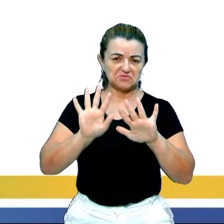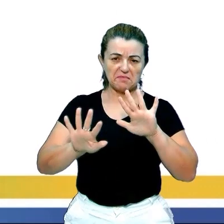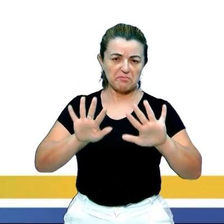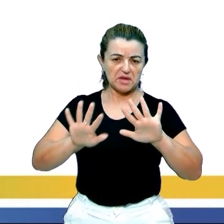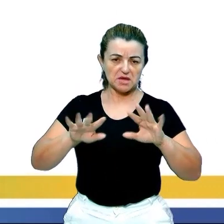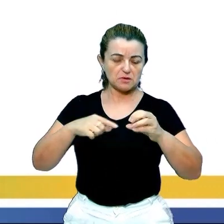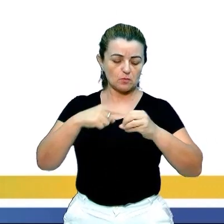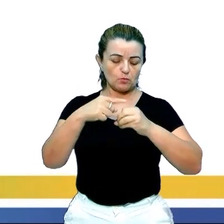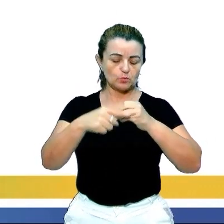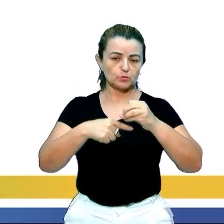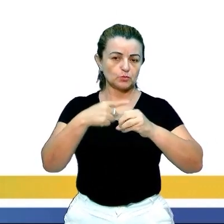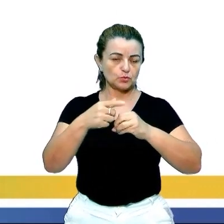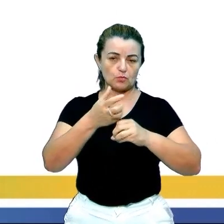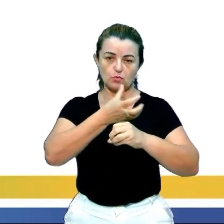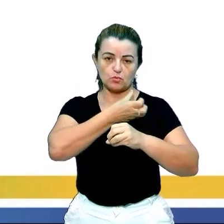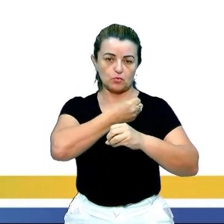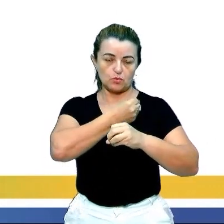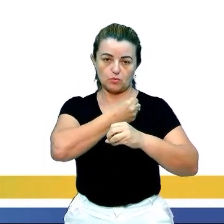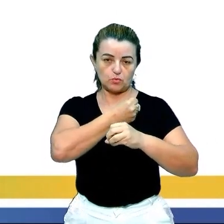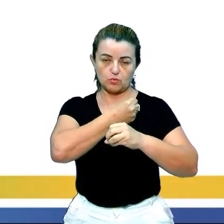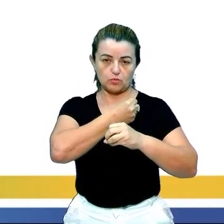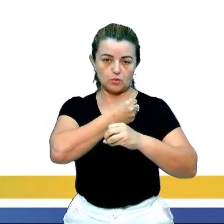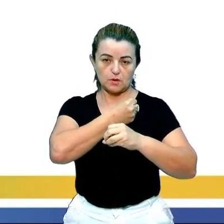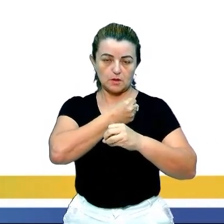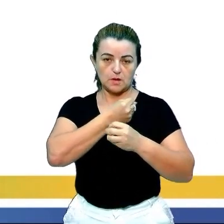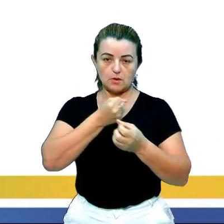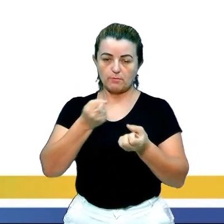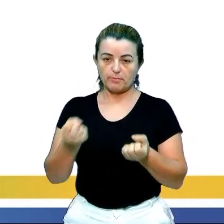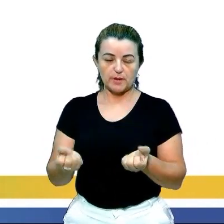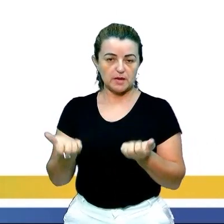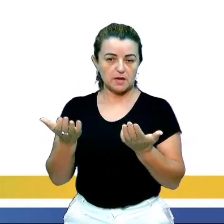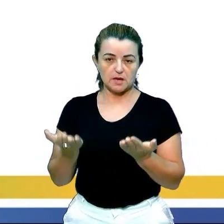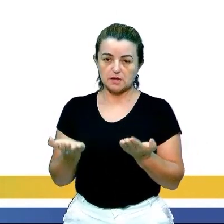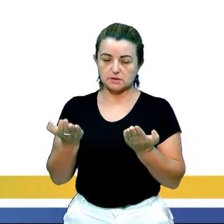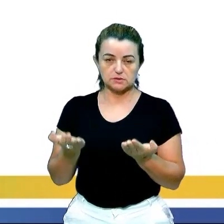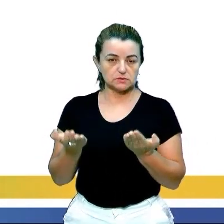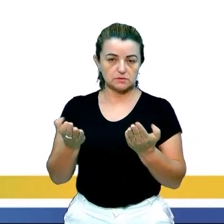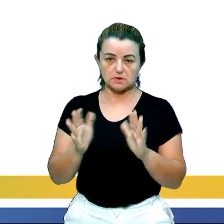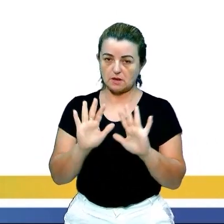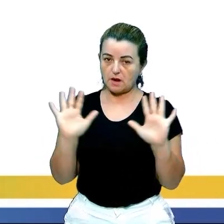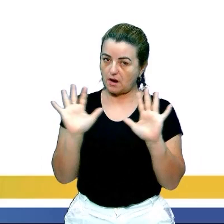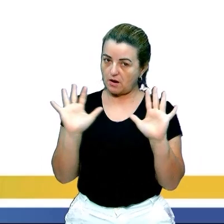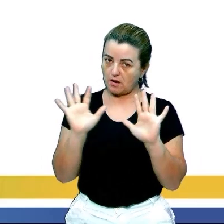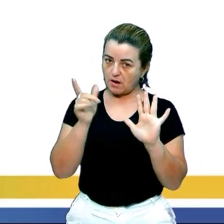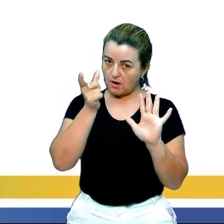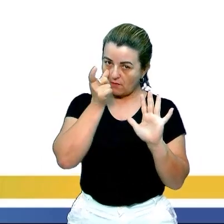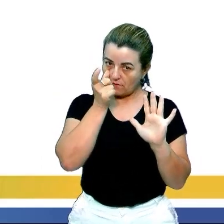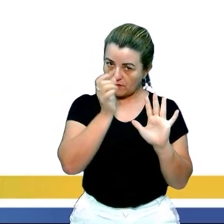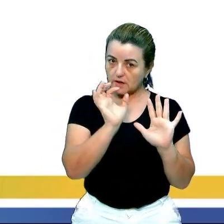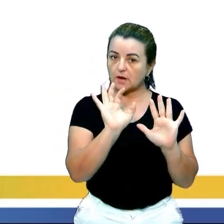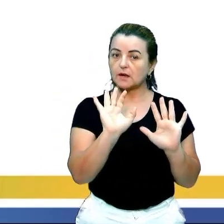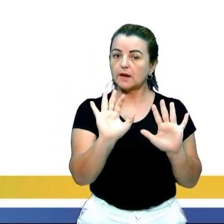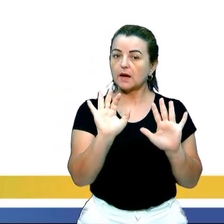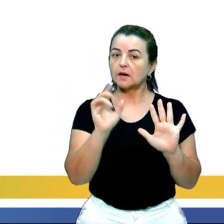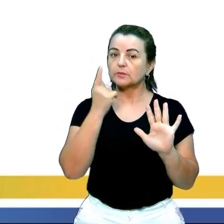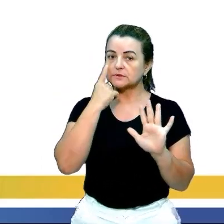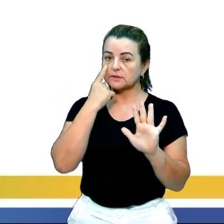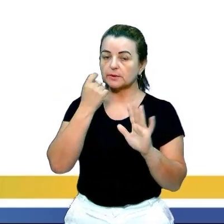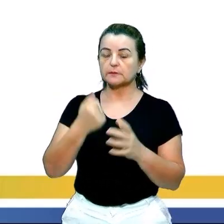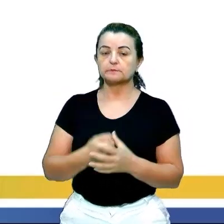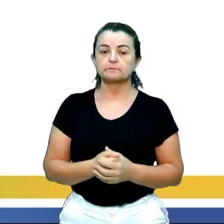número atômico, que a massa do átomo não depende de número atômico. Fica ligado aí para quando chegar nas horas da